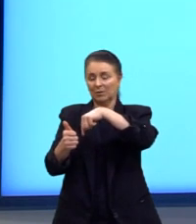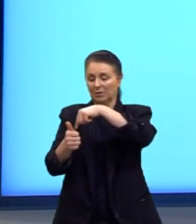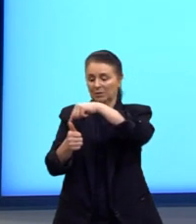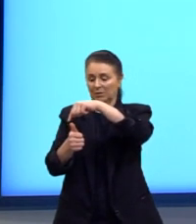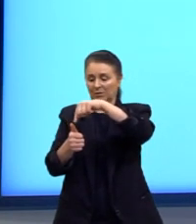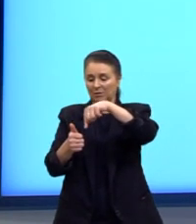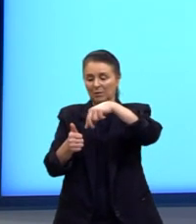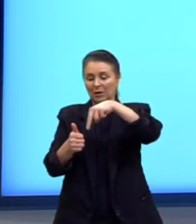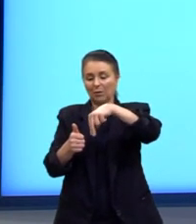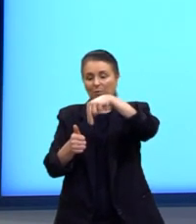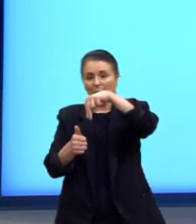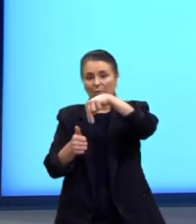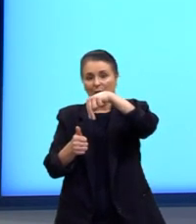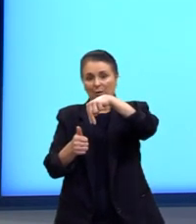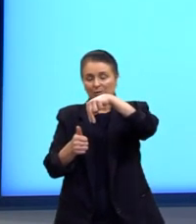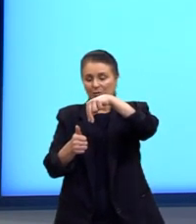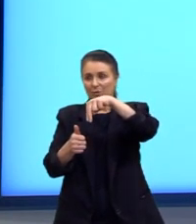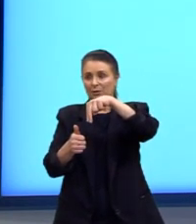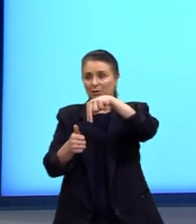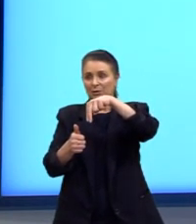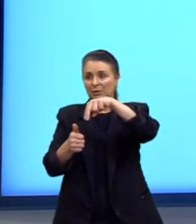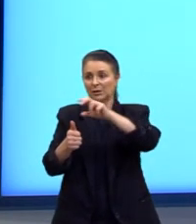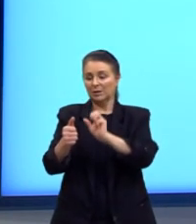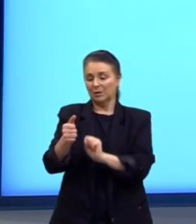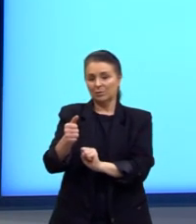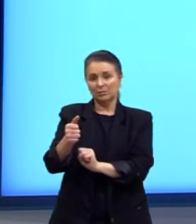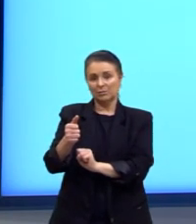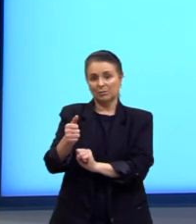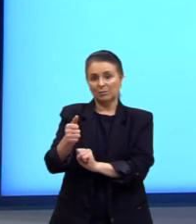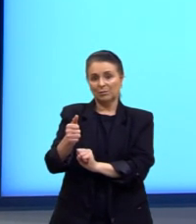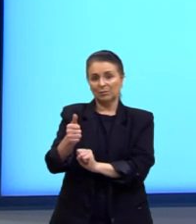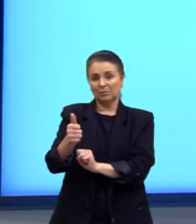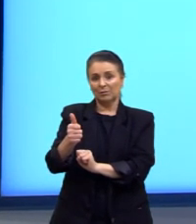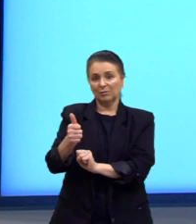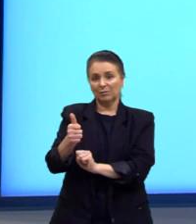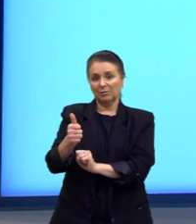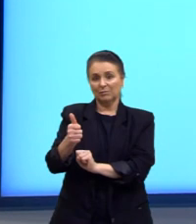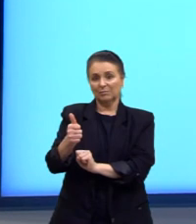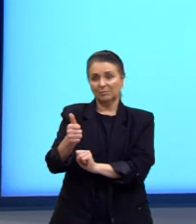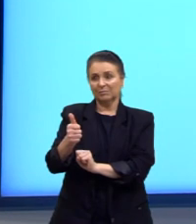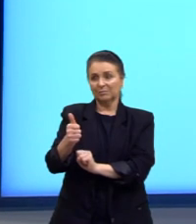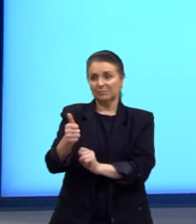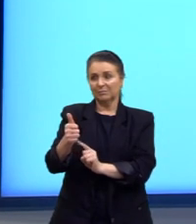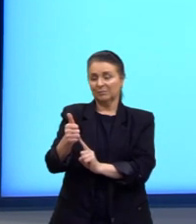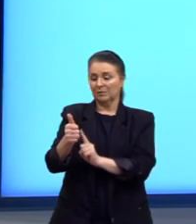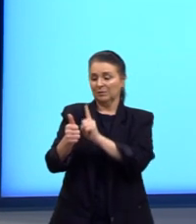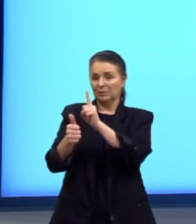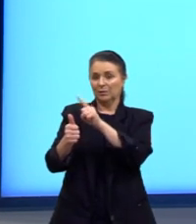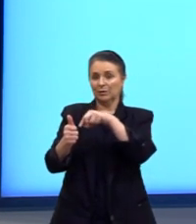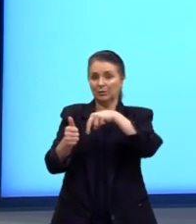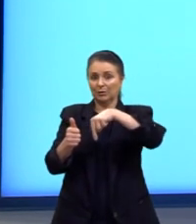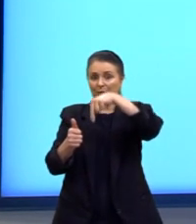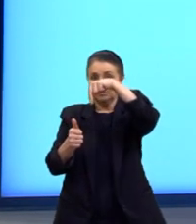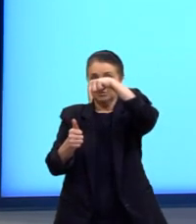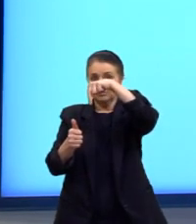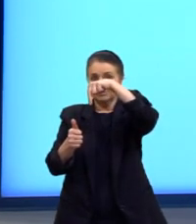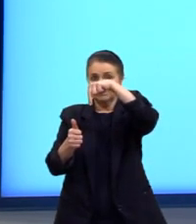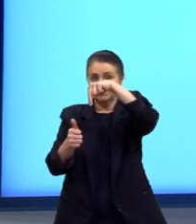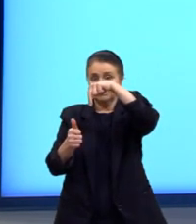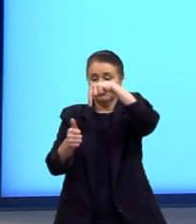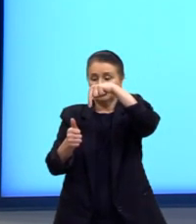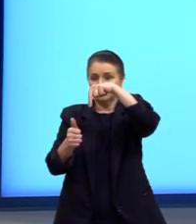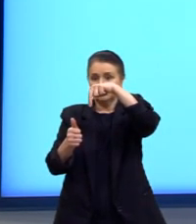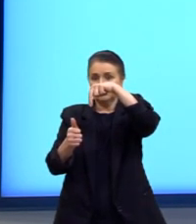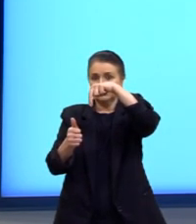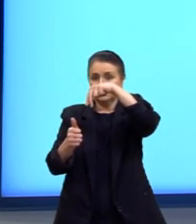tenho norte e aqui eu tenho sul. Então tá certinho, ó. Eu estou apontando para o norte com o dedão